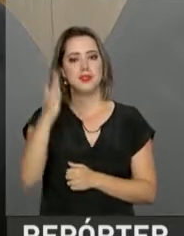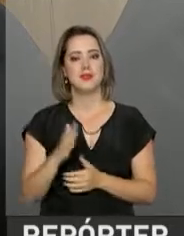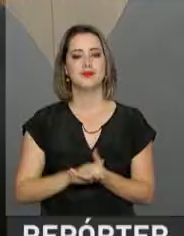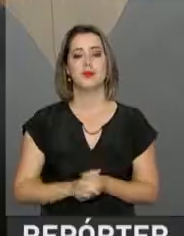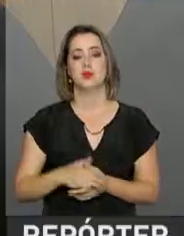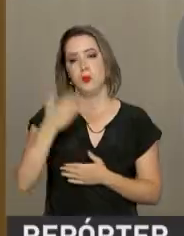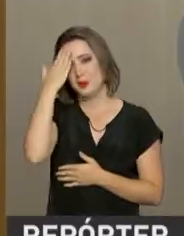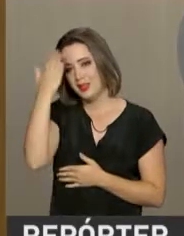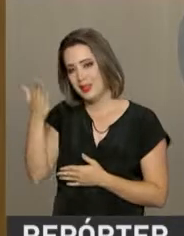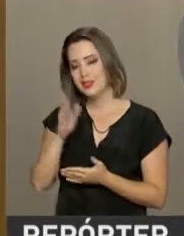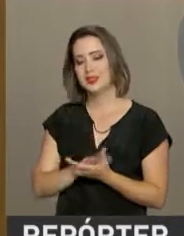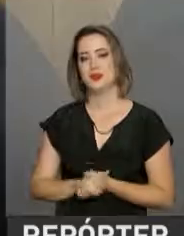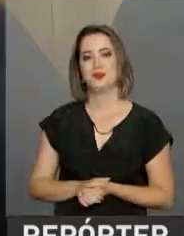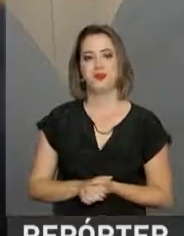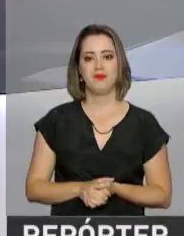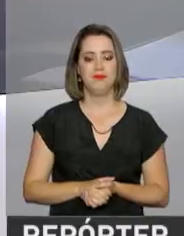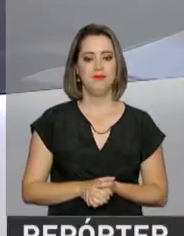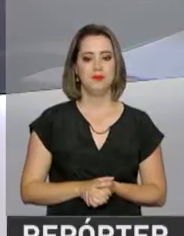Foi um prazer enorme. Boa noite.